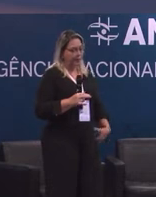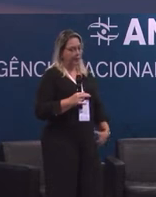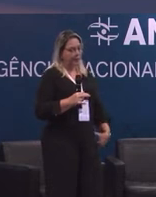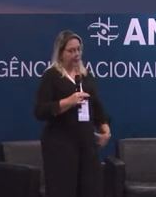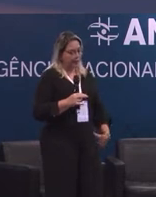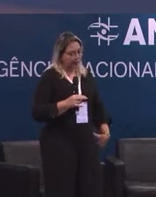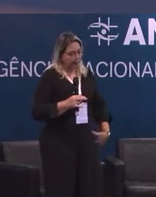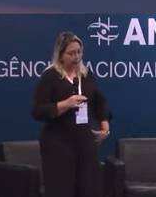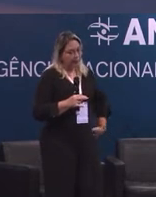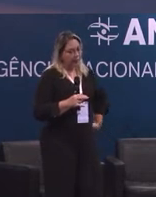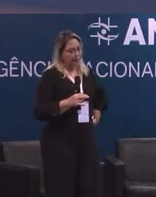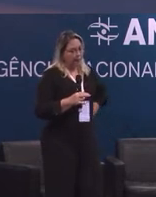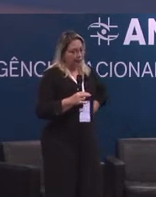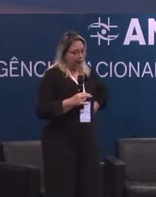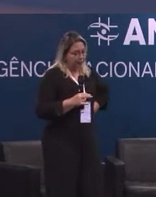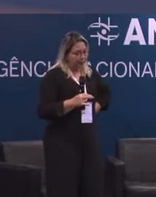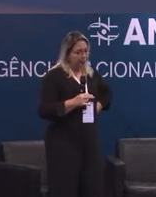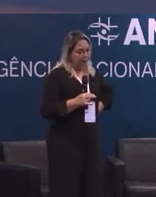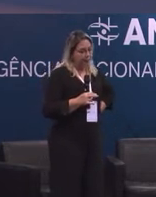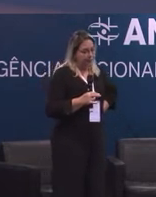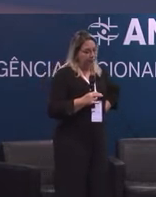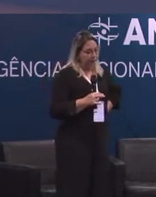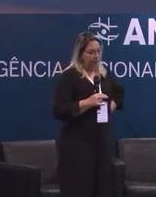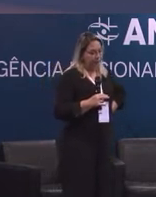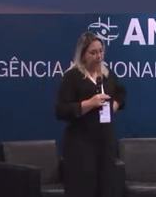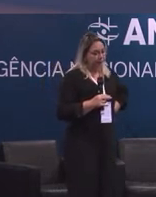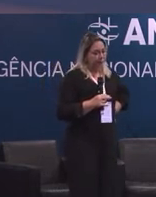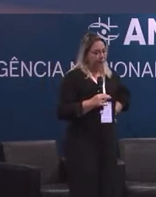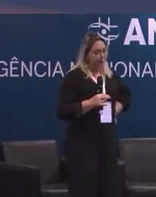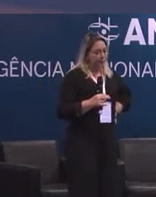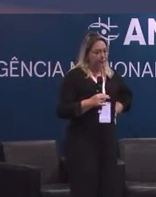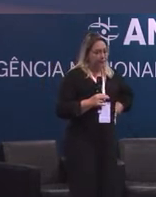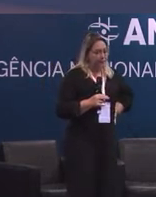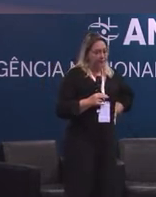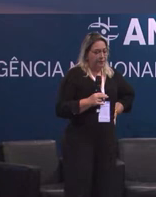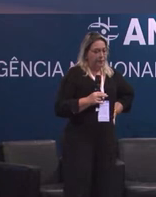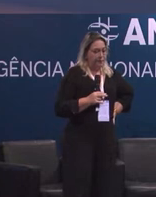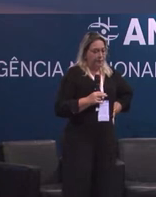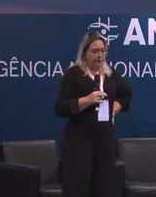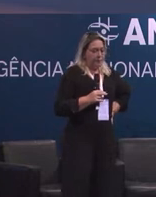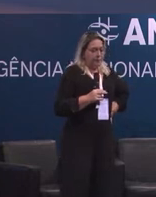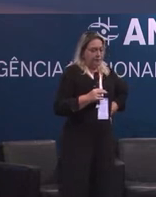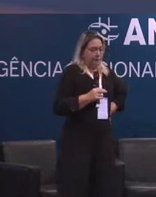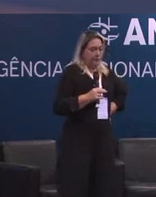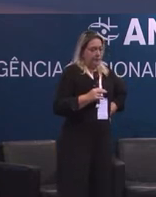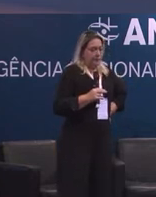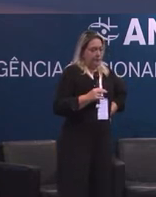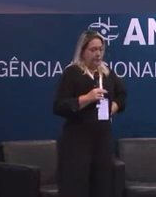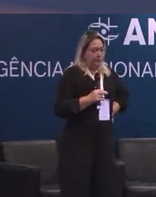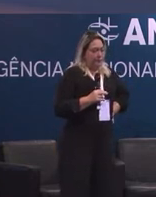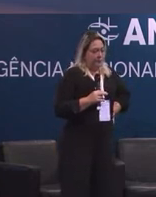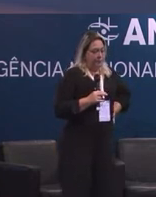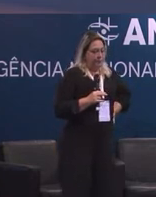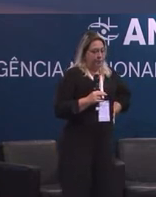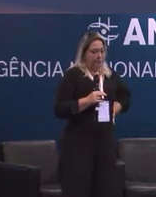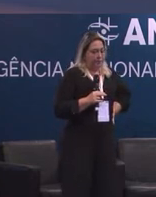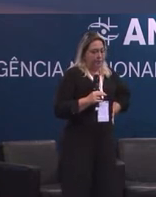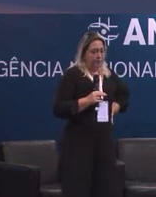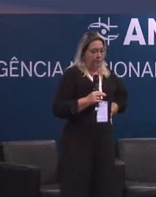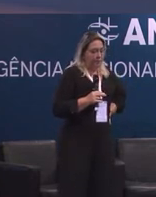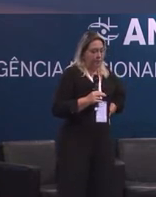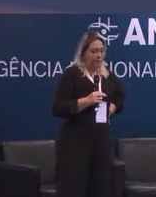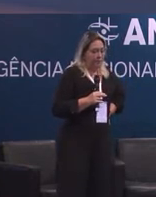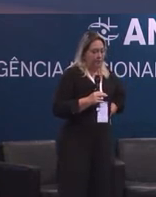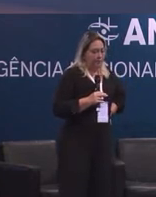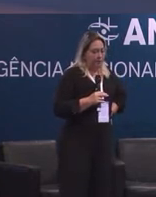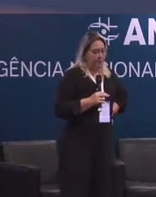negociação e demonstração que aquela alternativa ela é viável e seus impactos